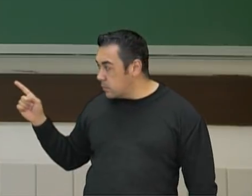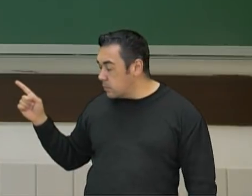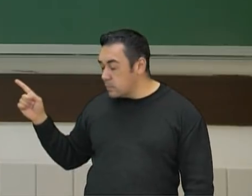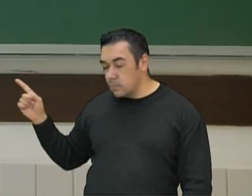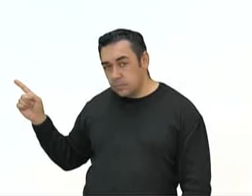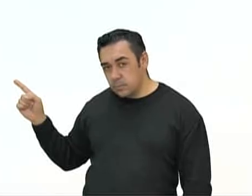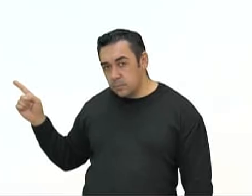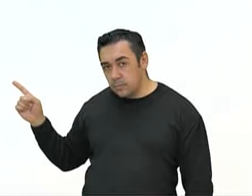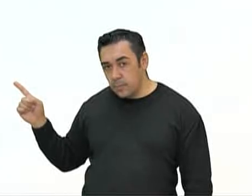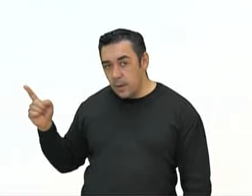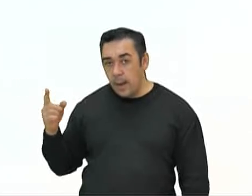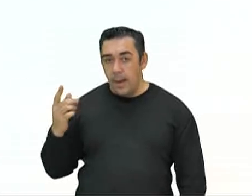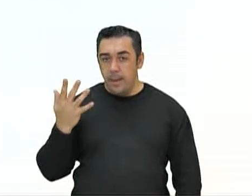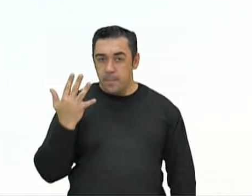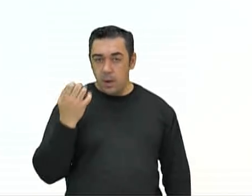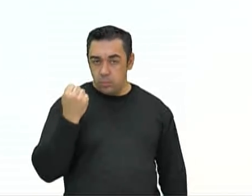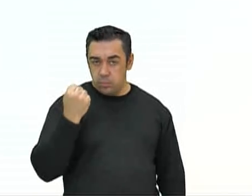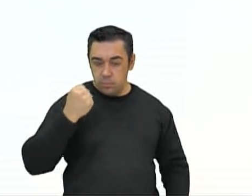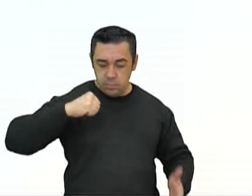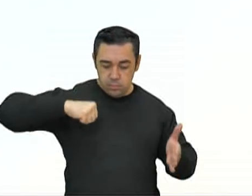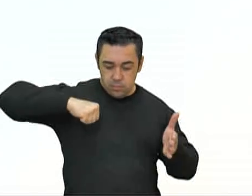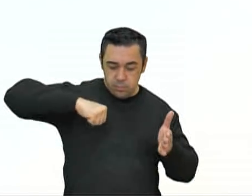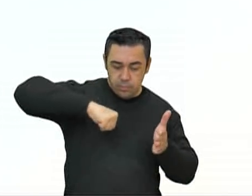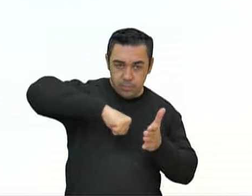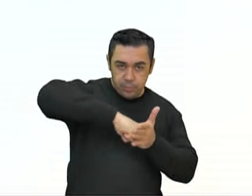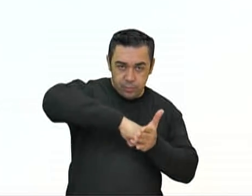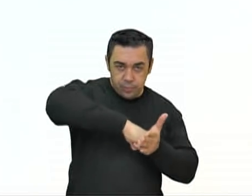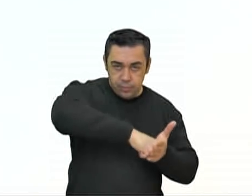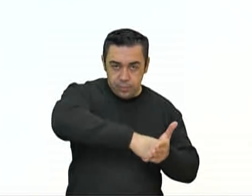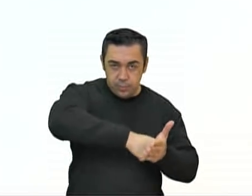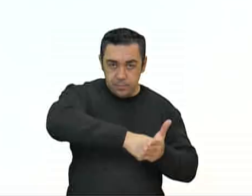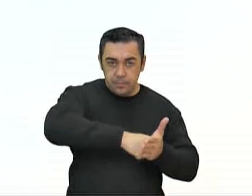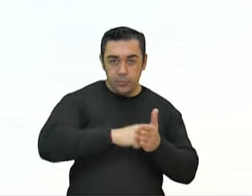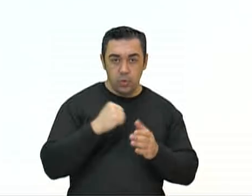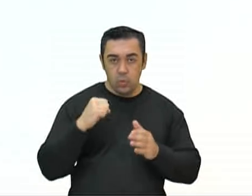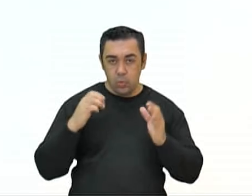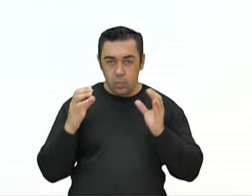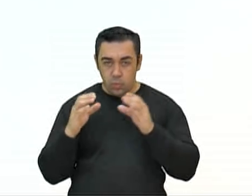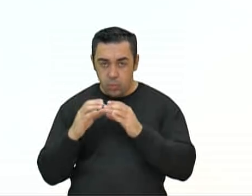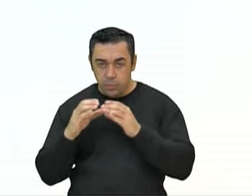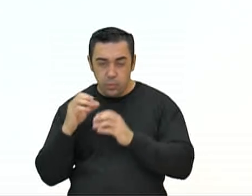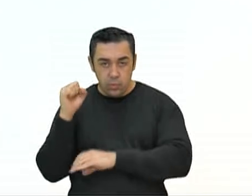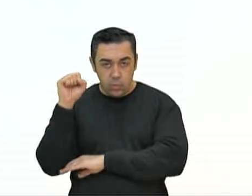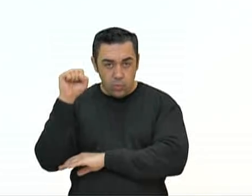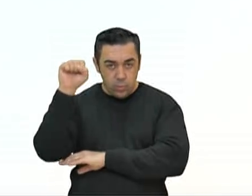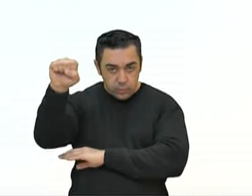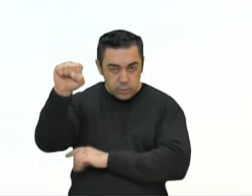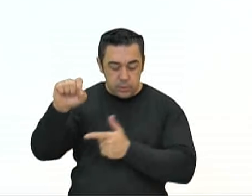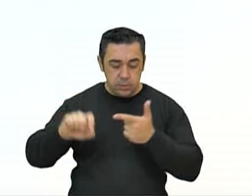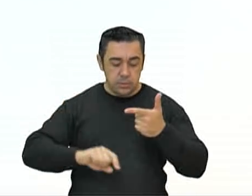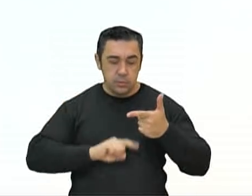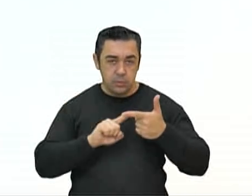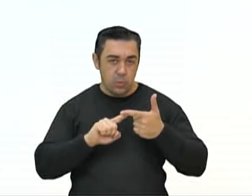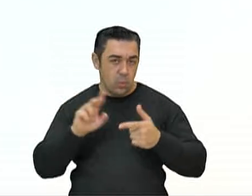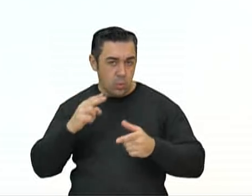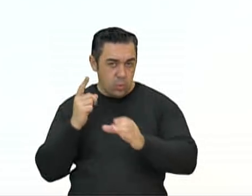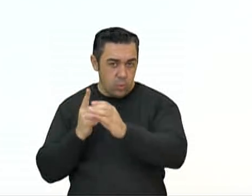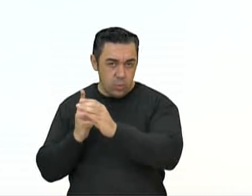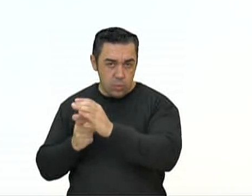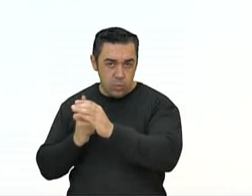ela. Essa mão nazista está esmagando comunistas e judeus. Quando a gente fala que o Partido Nazista